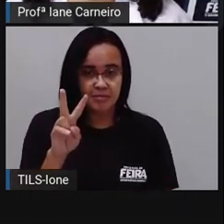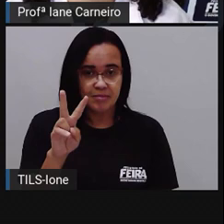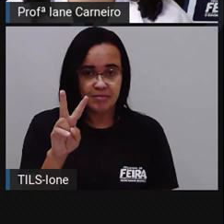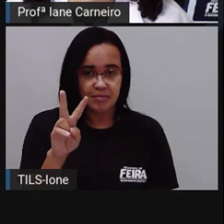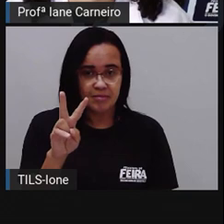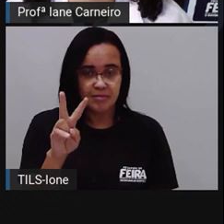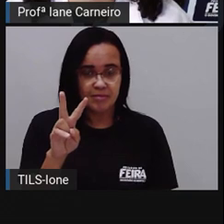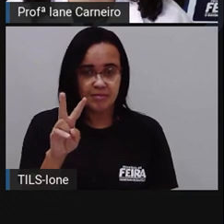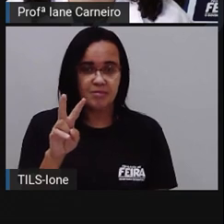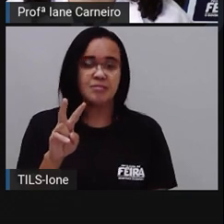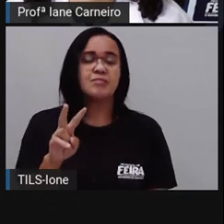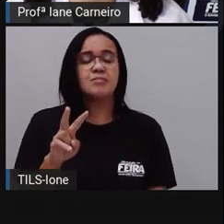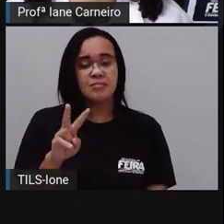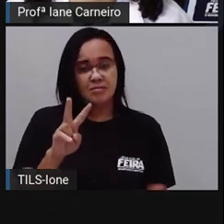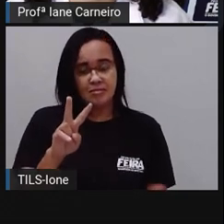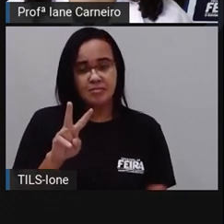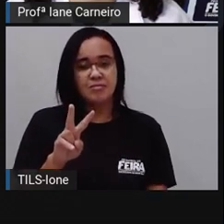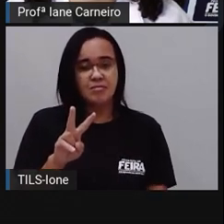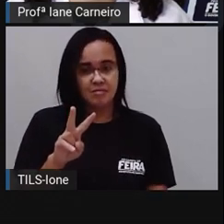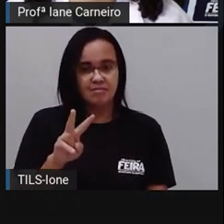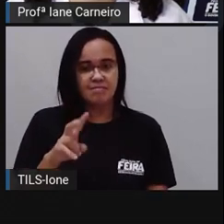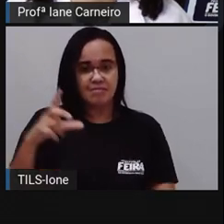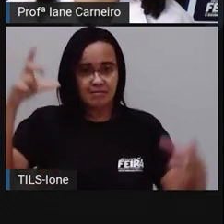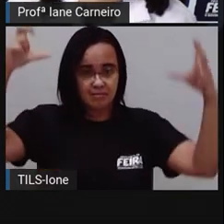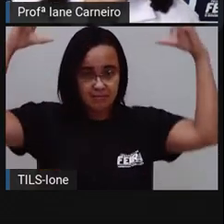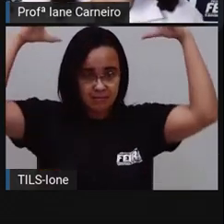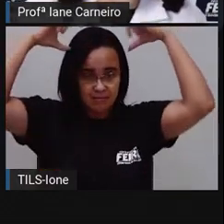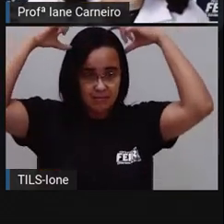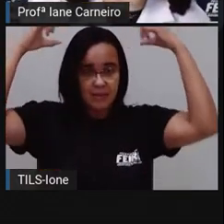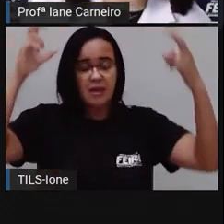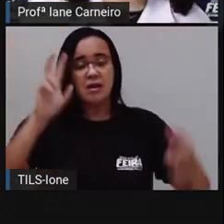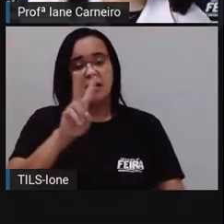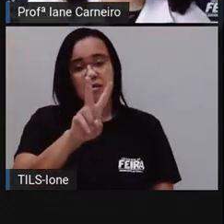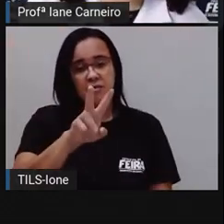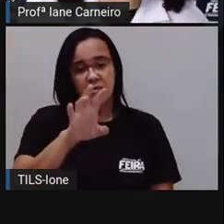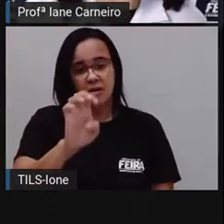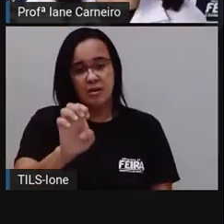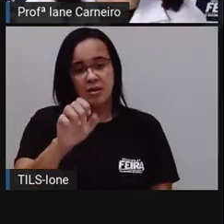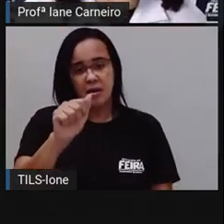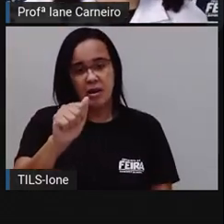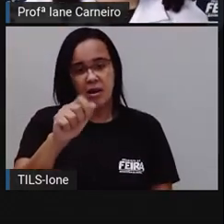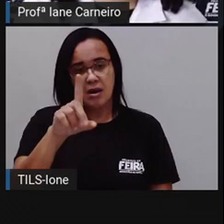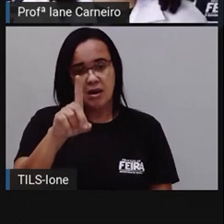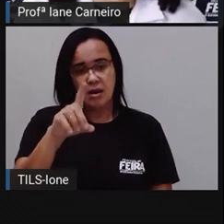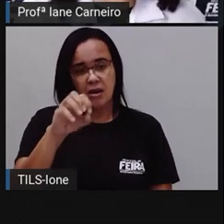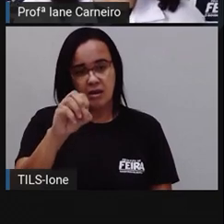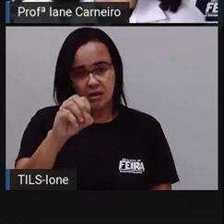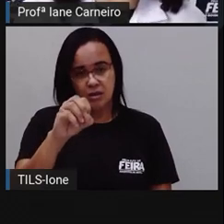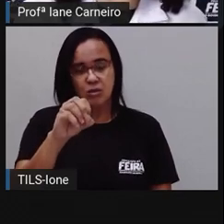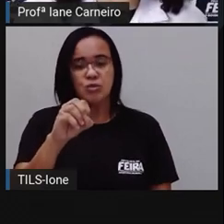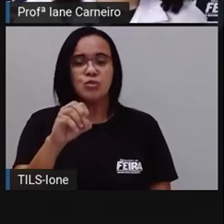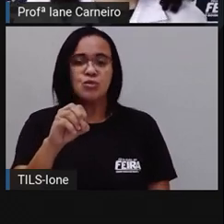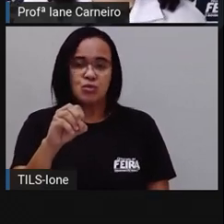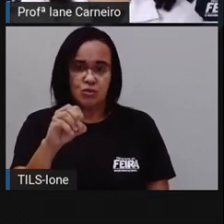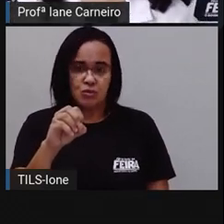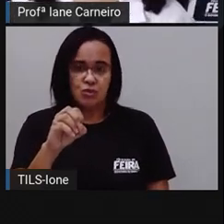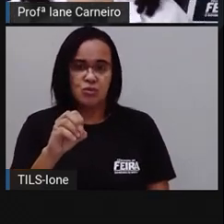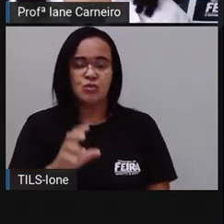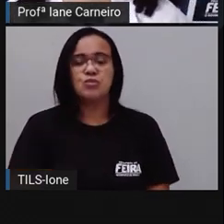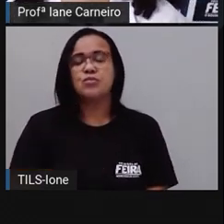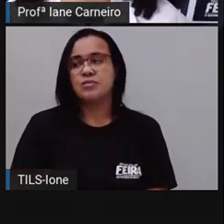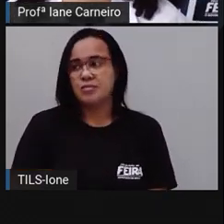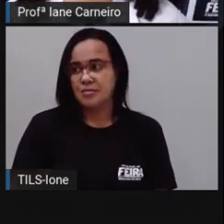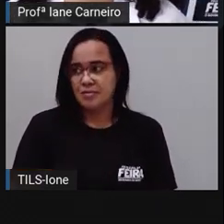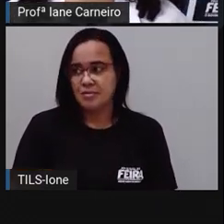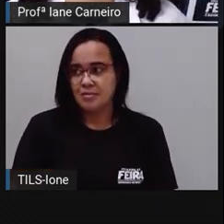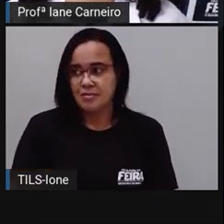veado, que é esse alce aqui, ó. Vamos lá? Ve, A,